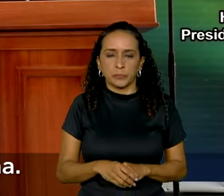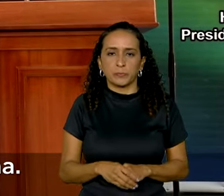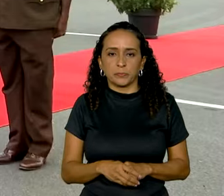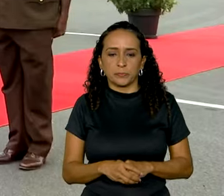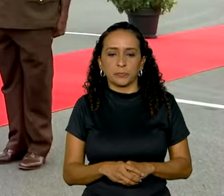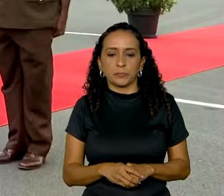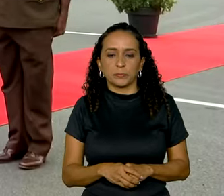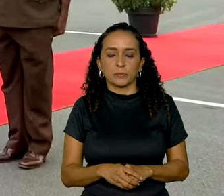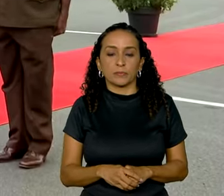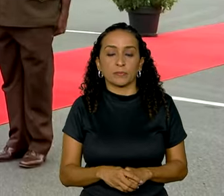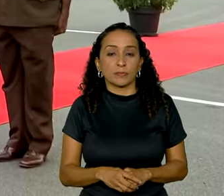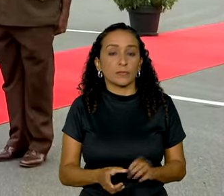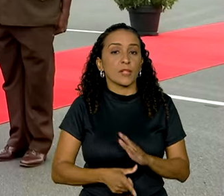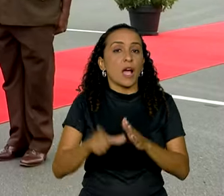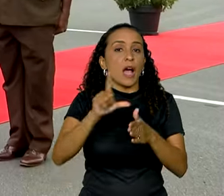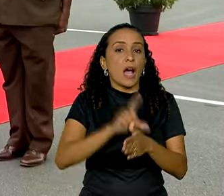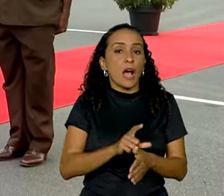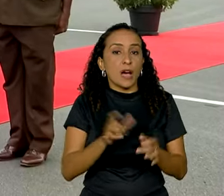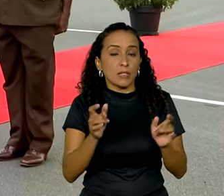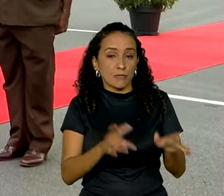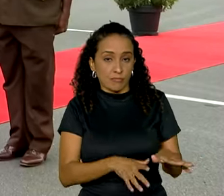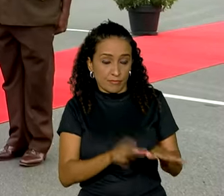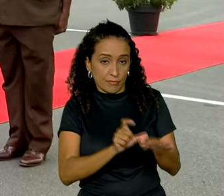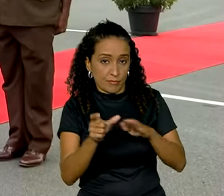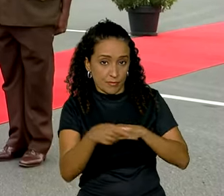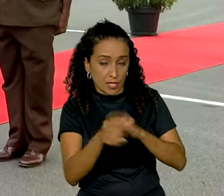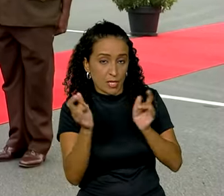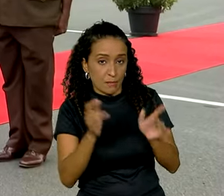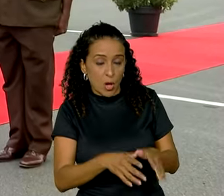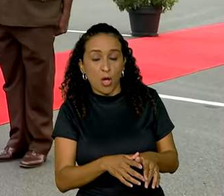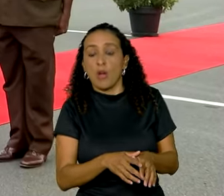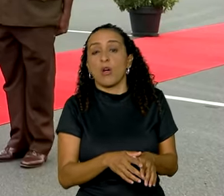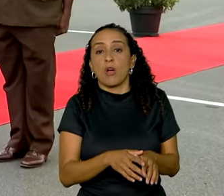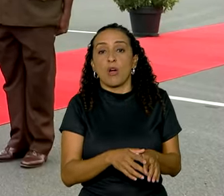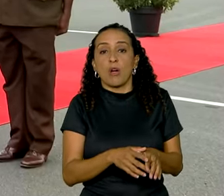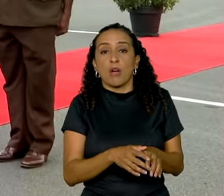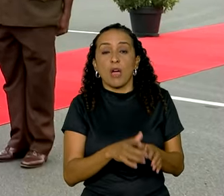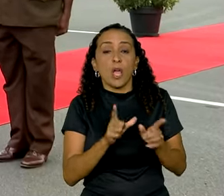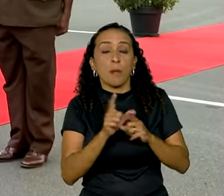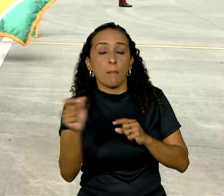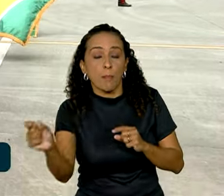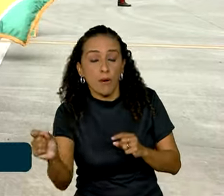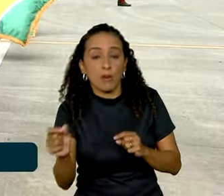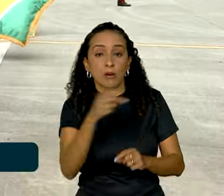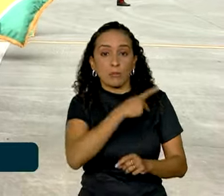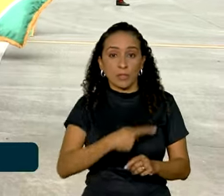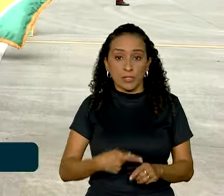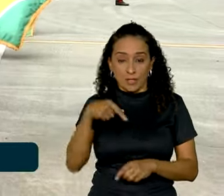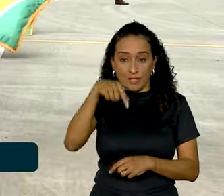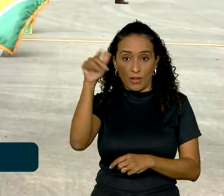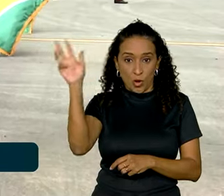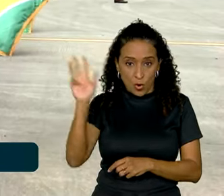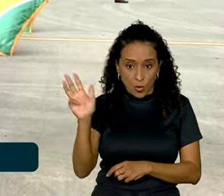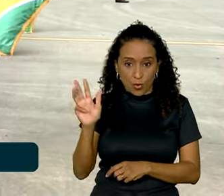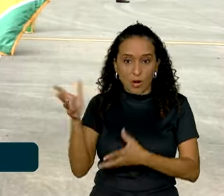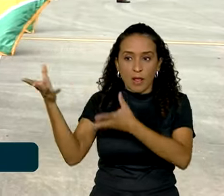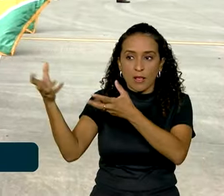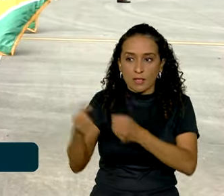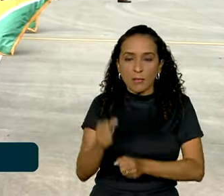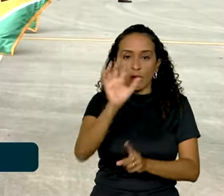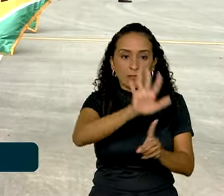agenda antes de deixar a Guiana o presidente brasileiro recebeu uma homenagem no centro de convenções